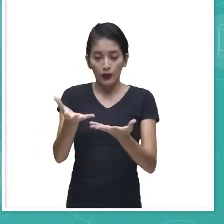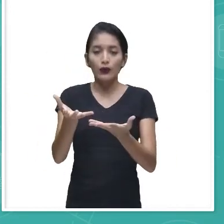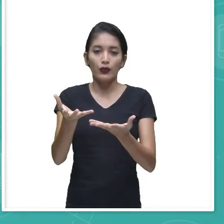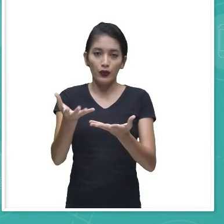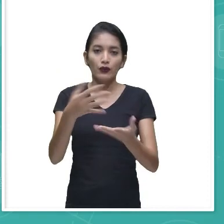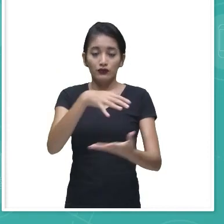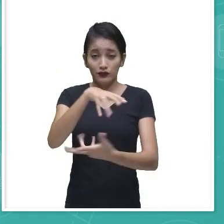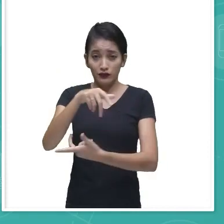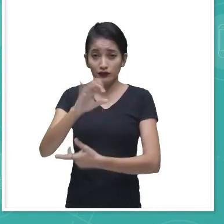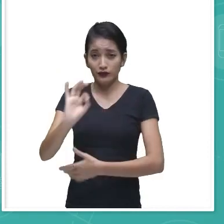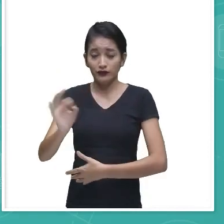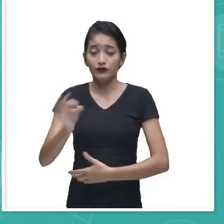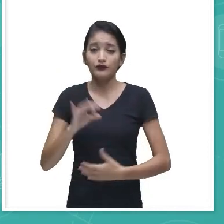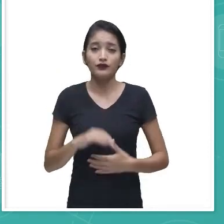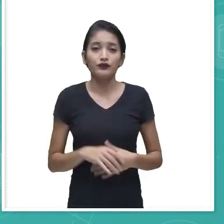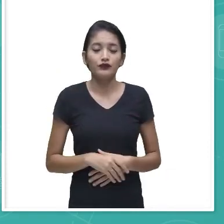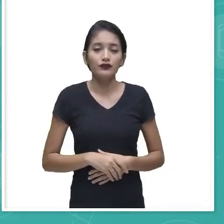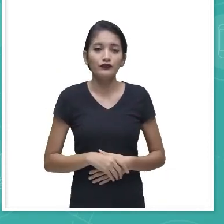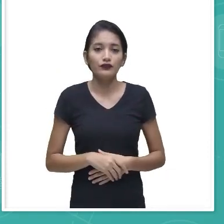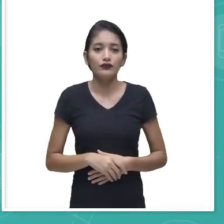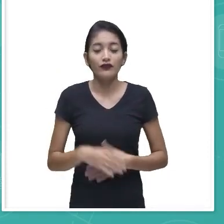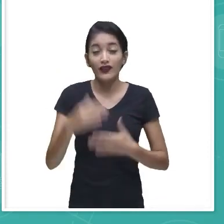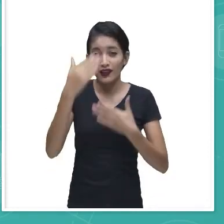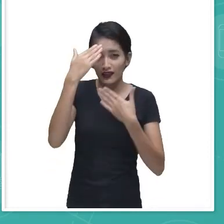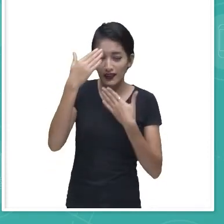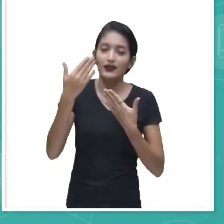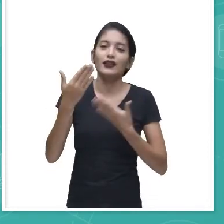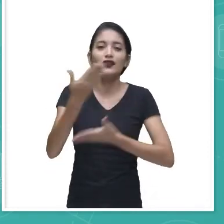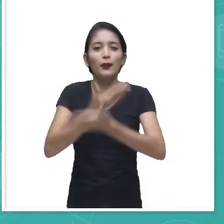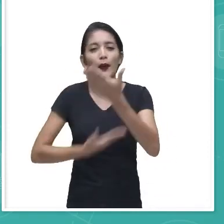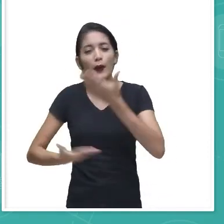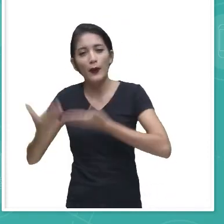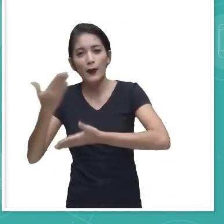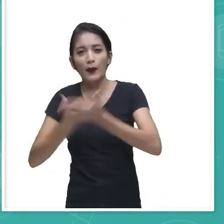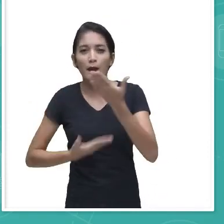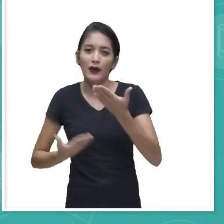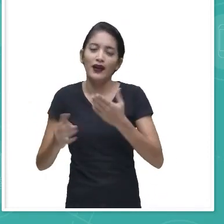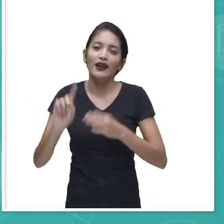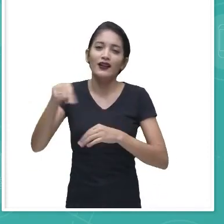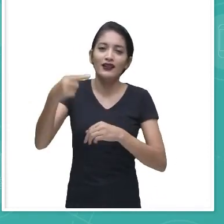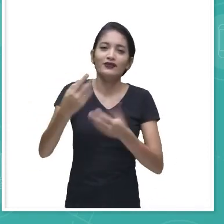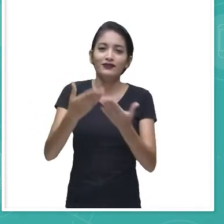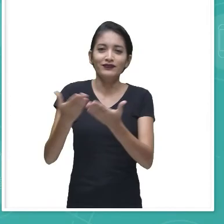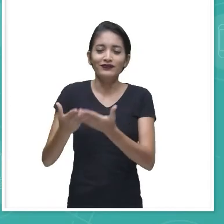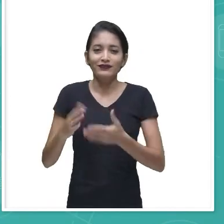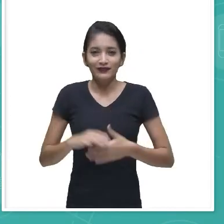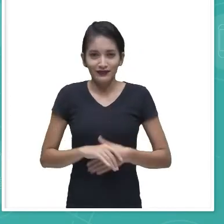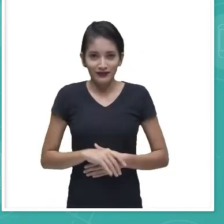atmosfera, tá certo? Então, agradeço a participação de todos e até a próxima aula.